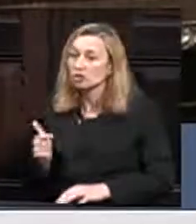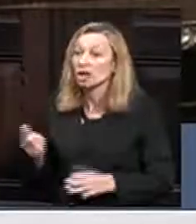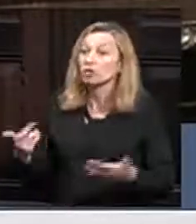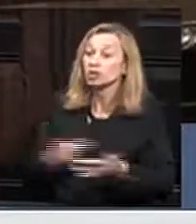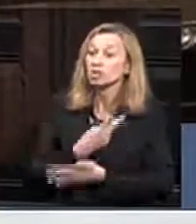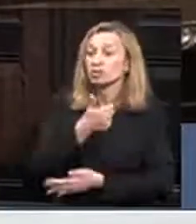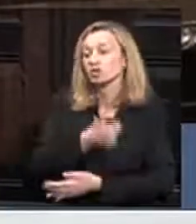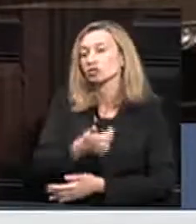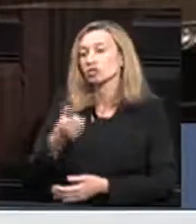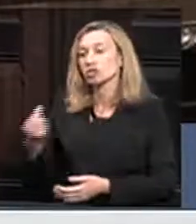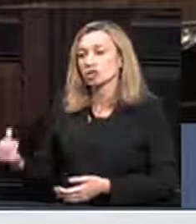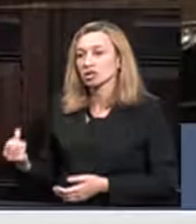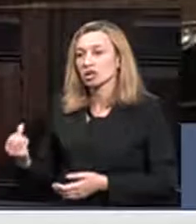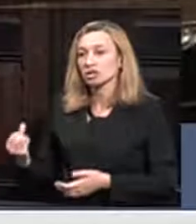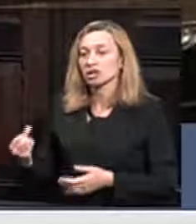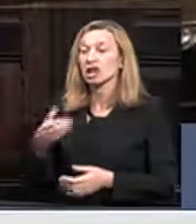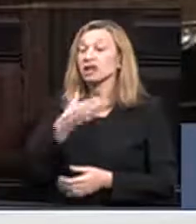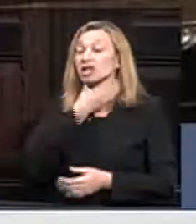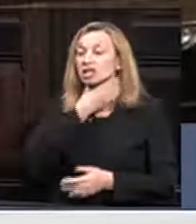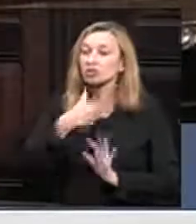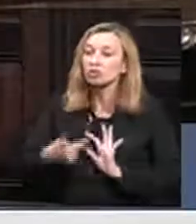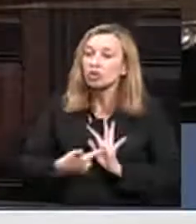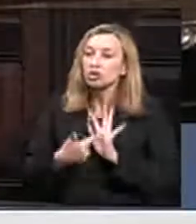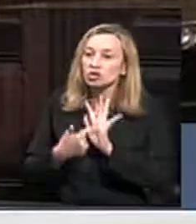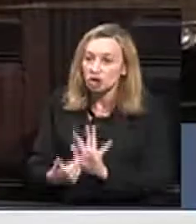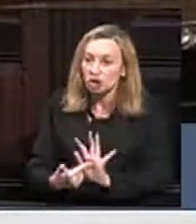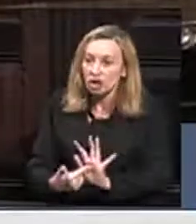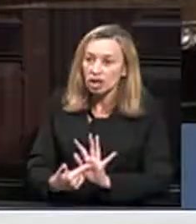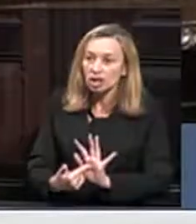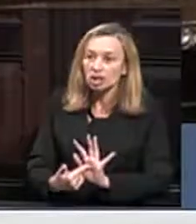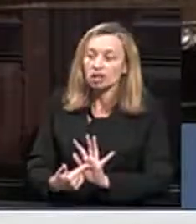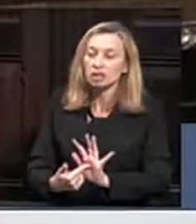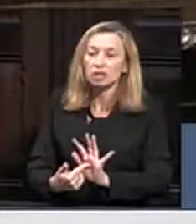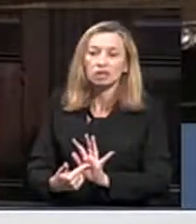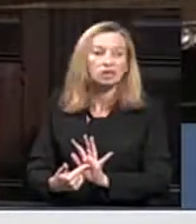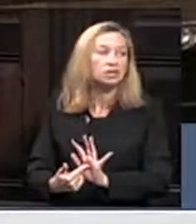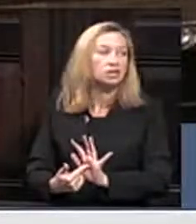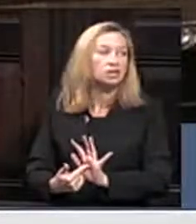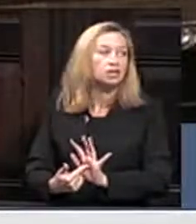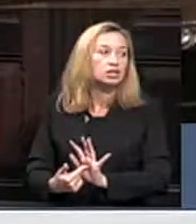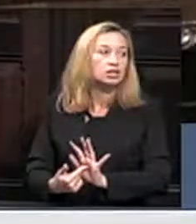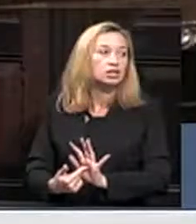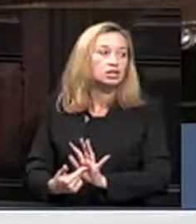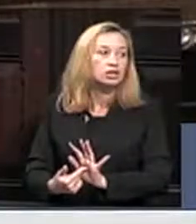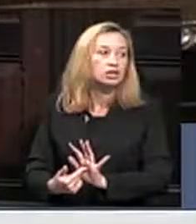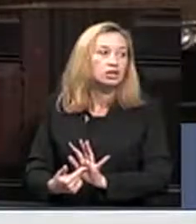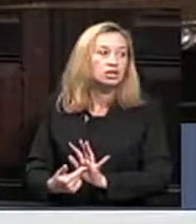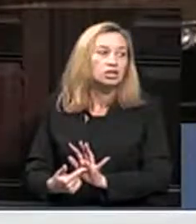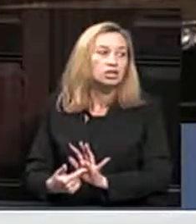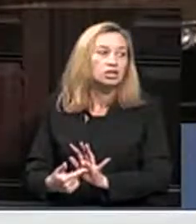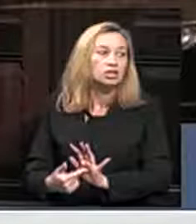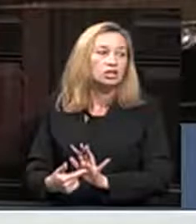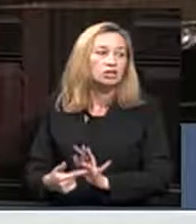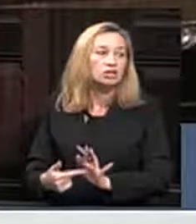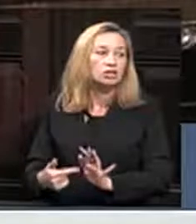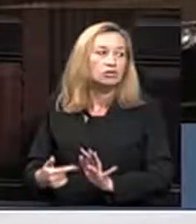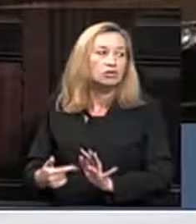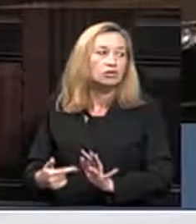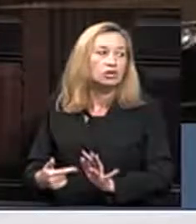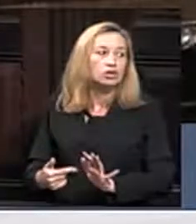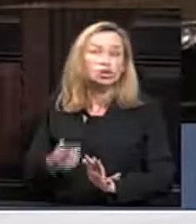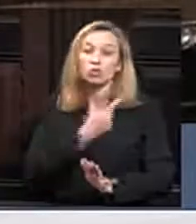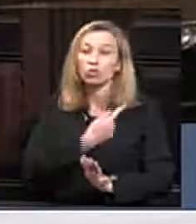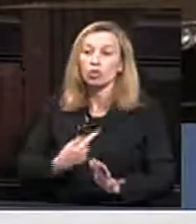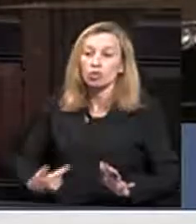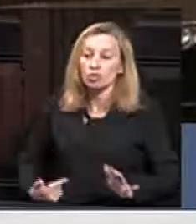que essa crise foi constatada, foi assumida e foi enfrentada pelo governo, de